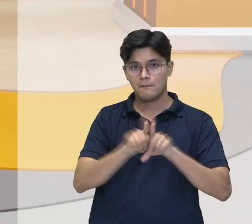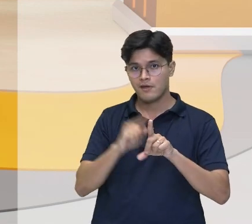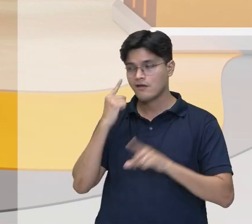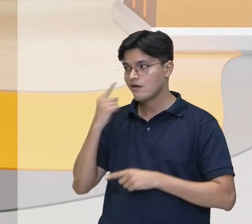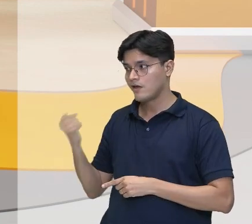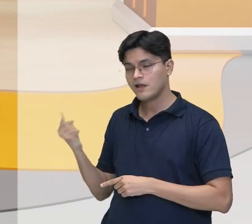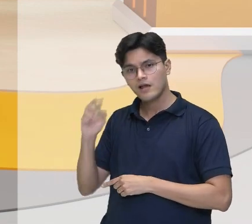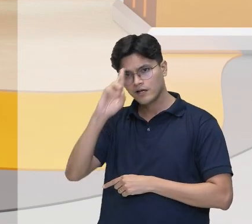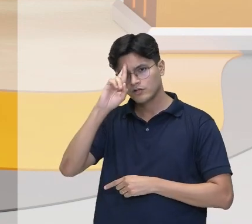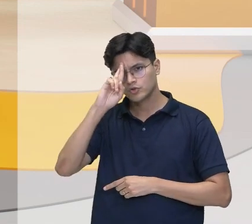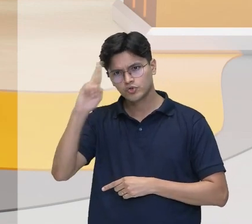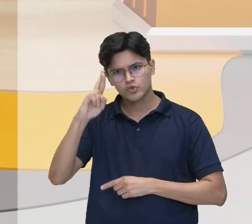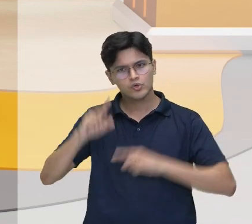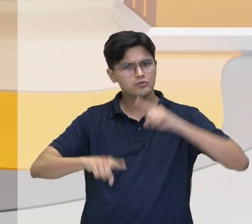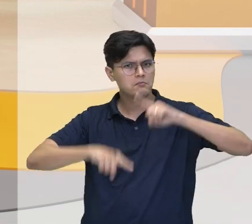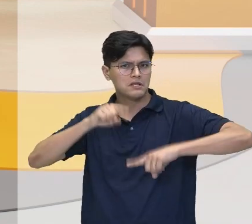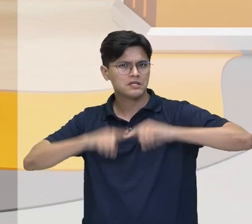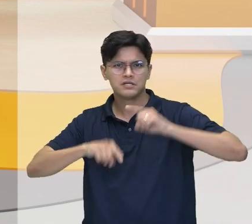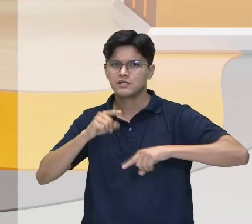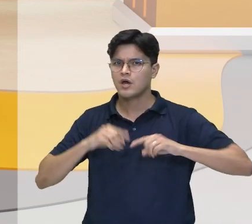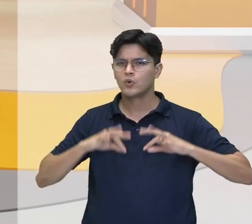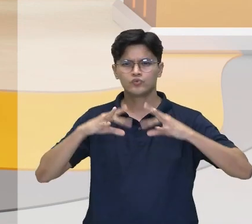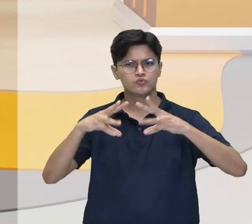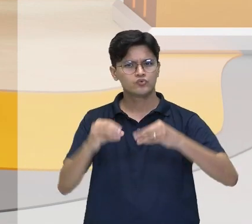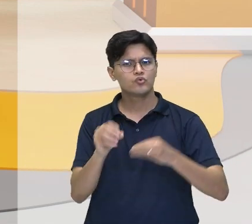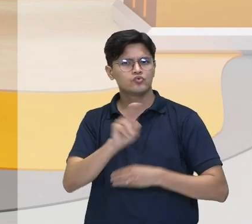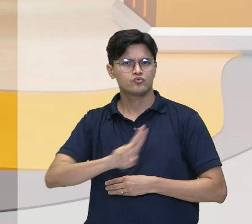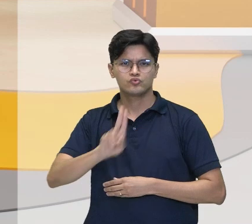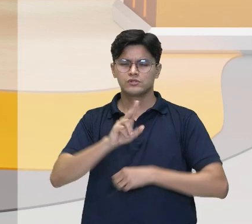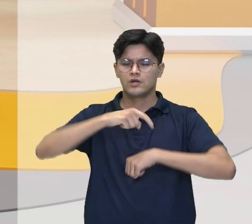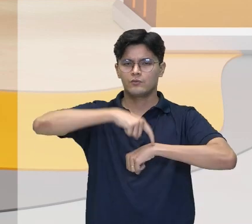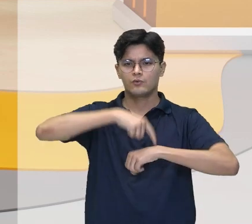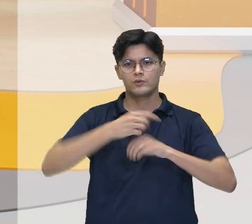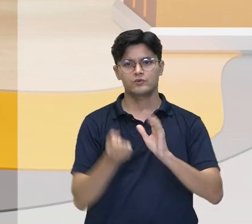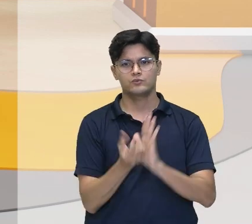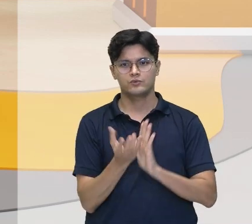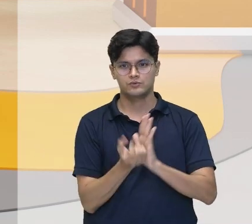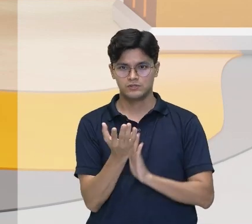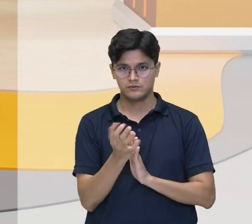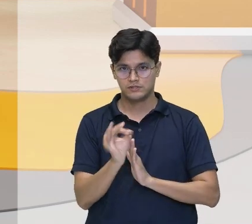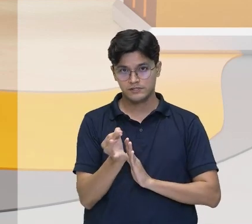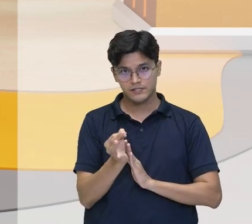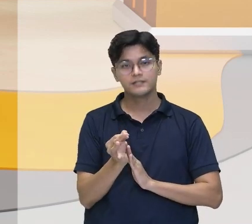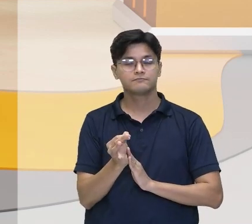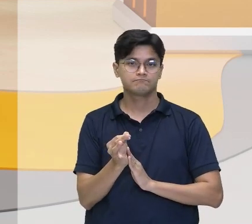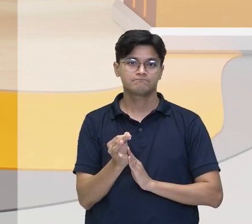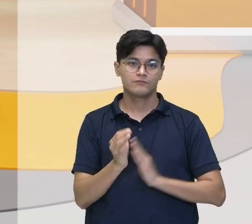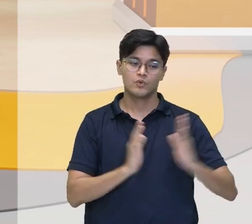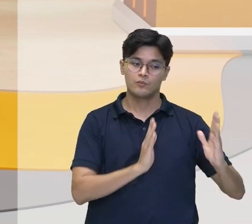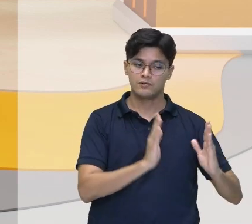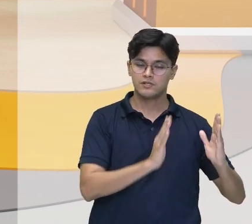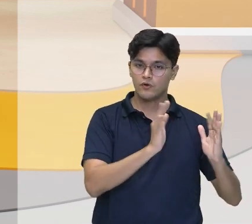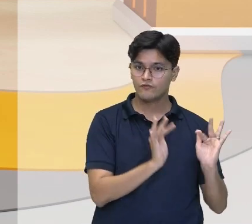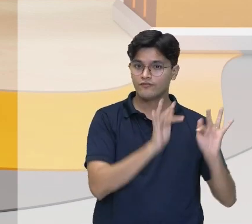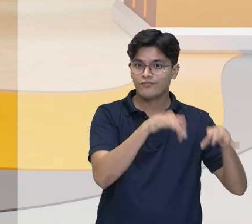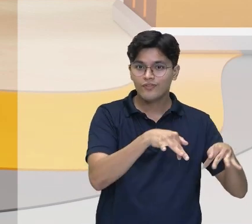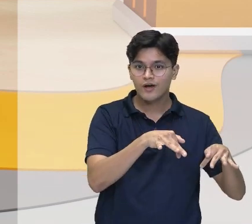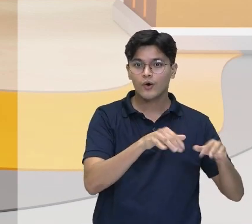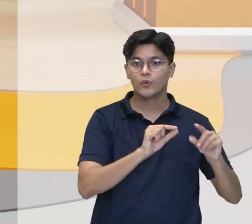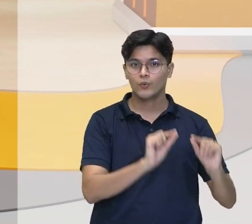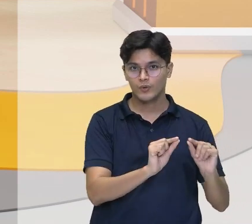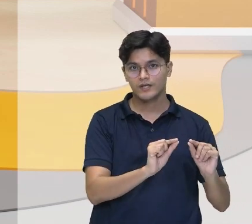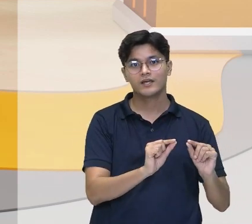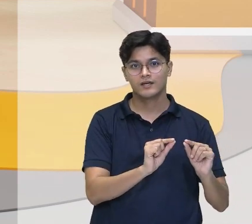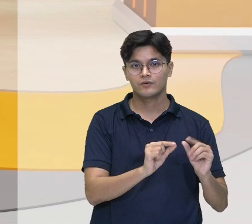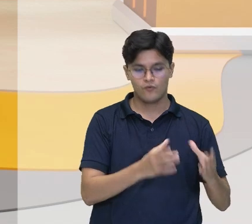né? Eu acho que fica melhor, de todos os equipamentos que estão sendo usados aqui nessa produção, e no final, o produto, né, esse vaso é